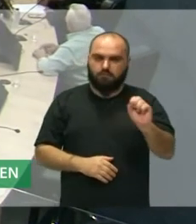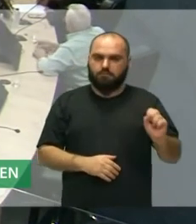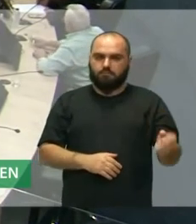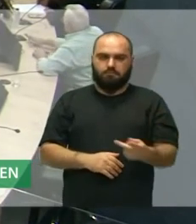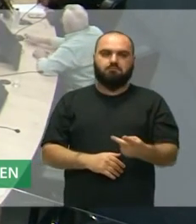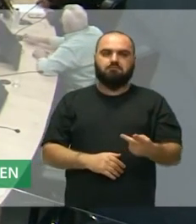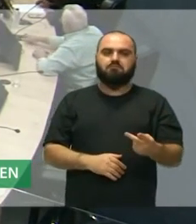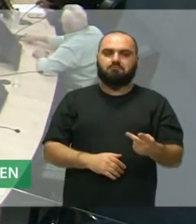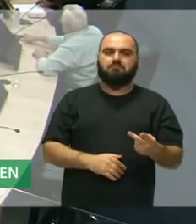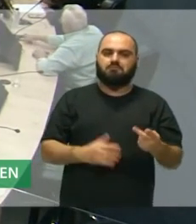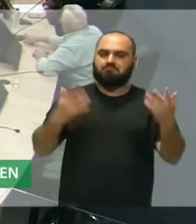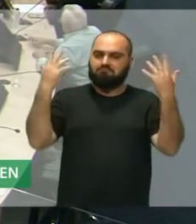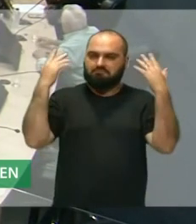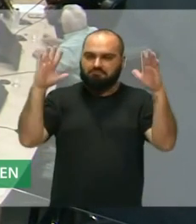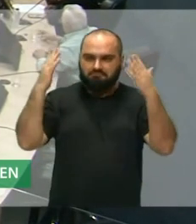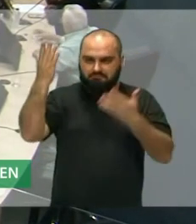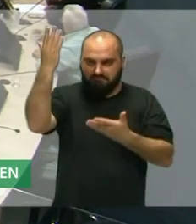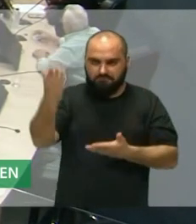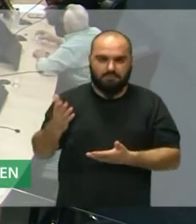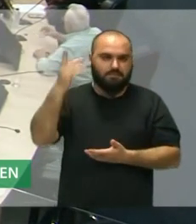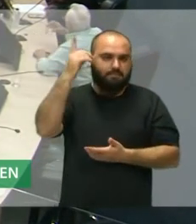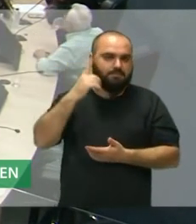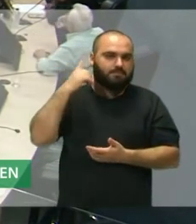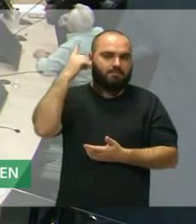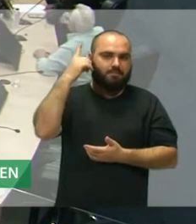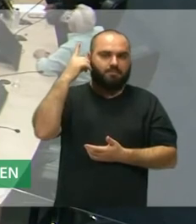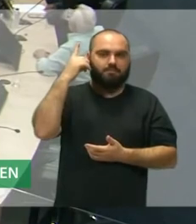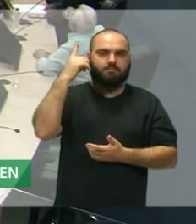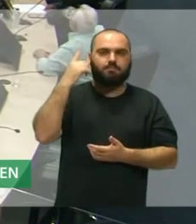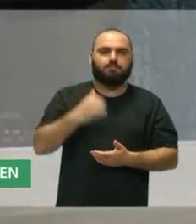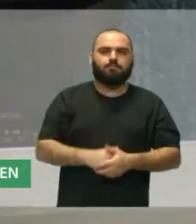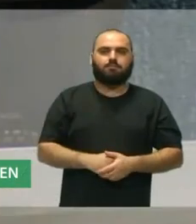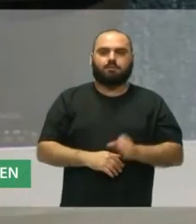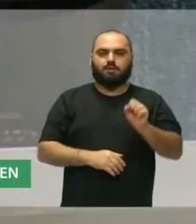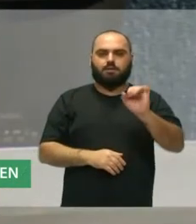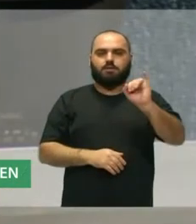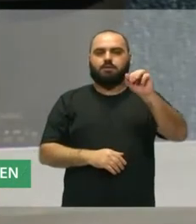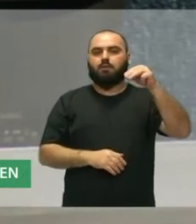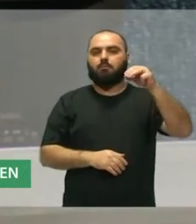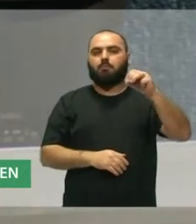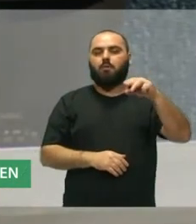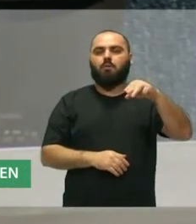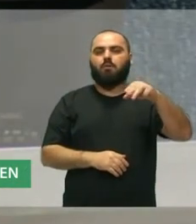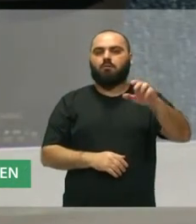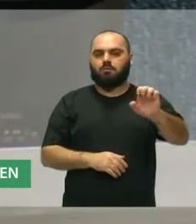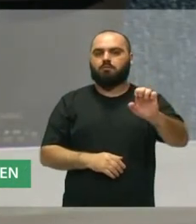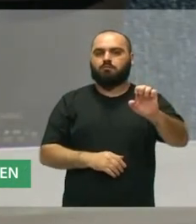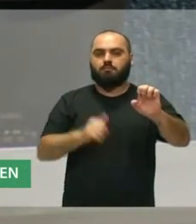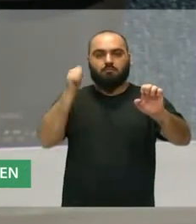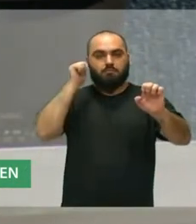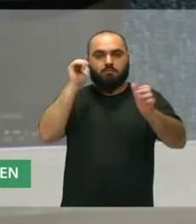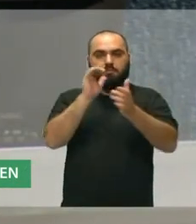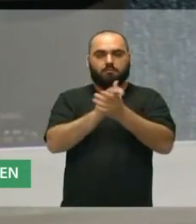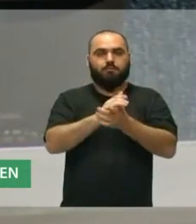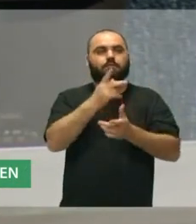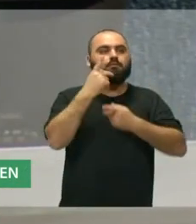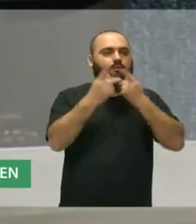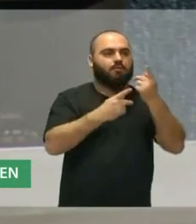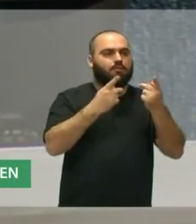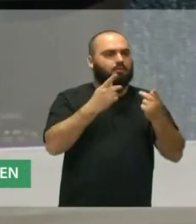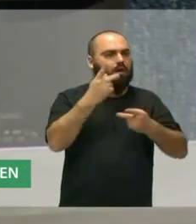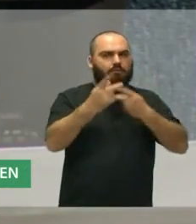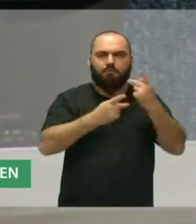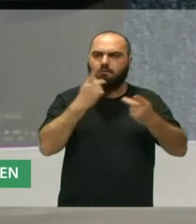né, parabenizar mais uma vez a deputada, a irmã Simone, pelos esclarecimentos. A minha esposa mandou uma mensagem aqui, falou assim, ela fala tão